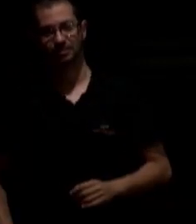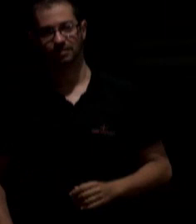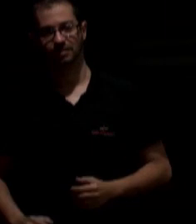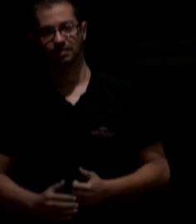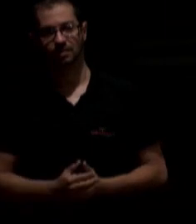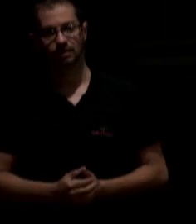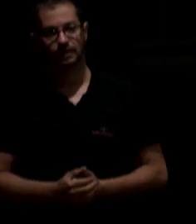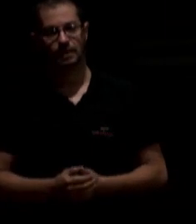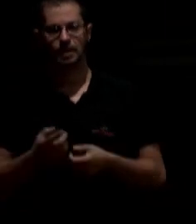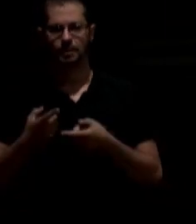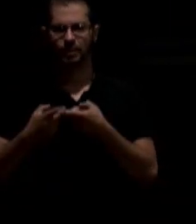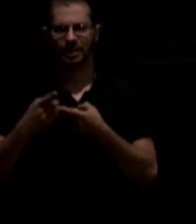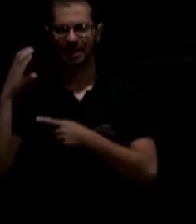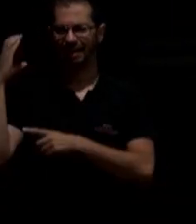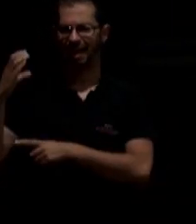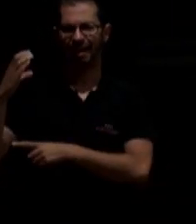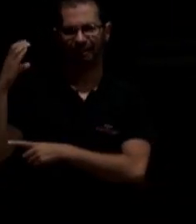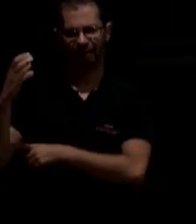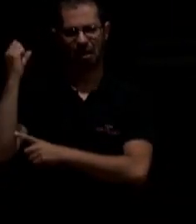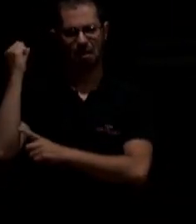Por que Caim matou Abel?